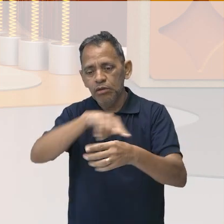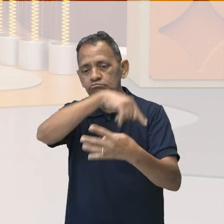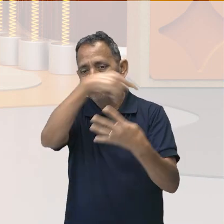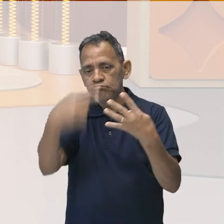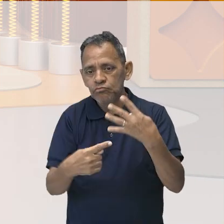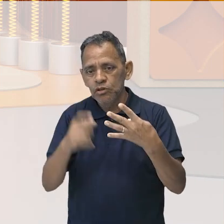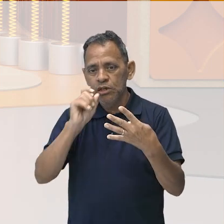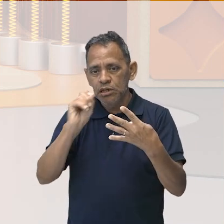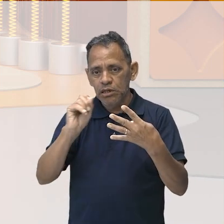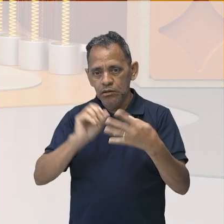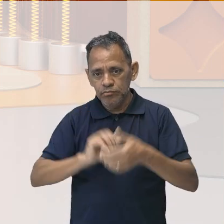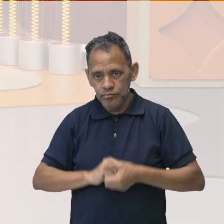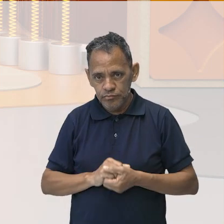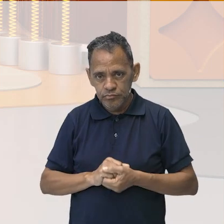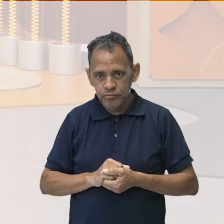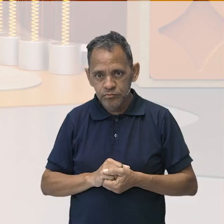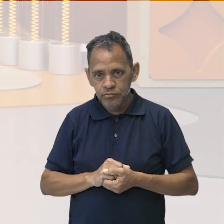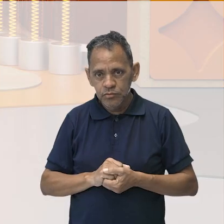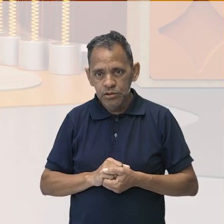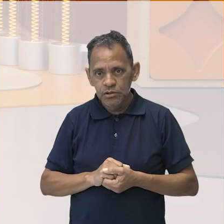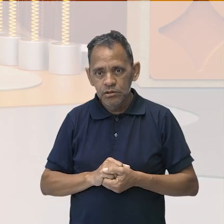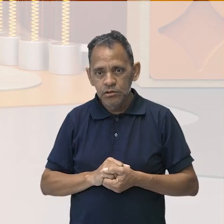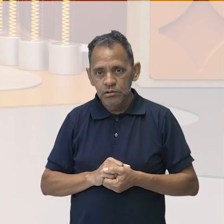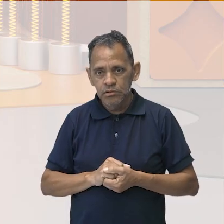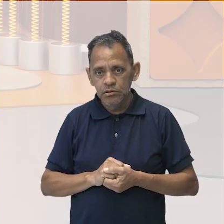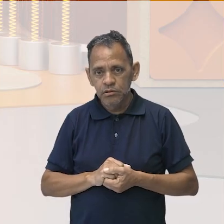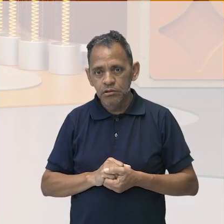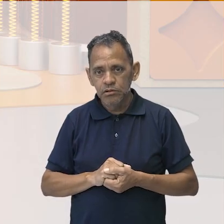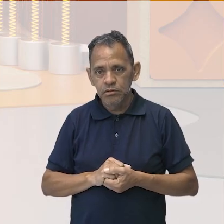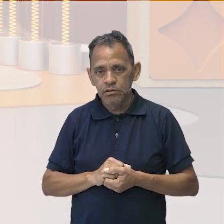vantagem do sistema capitalista vai ser o quê? O de